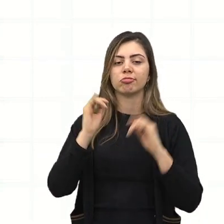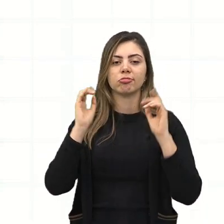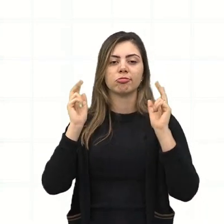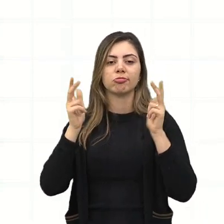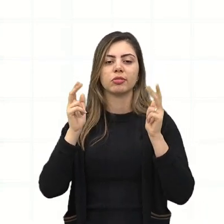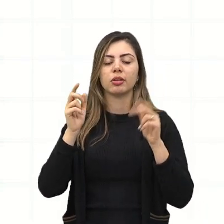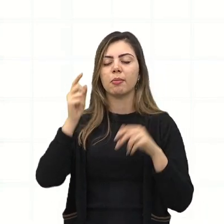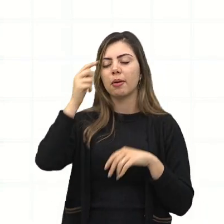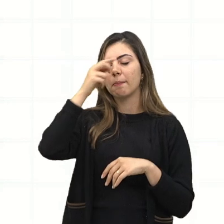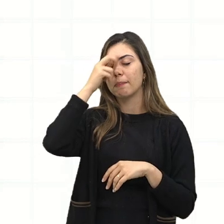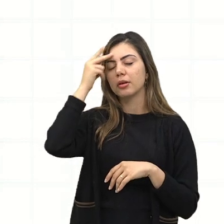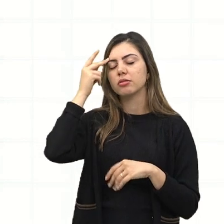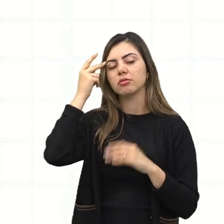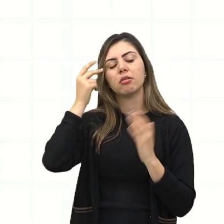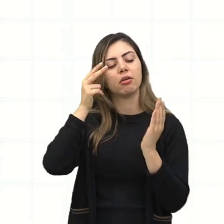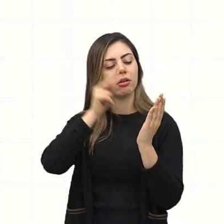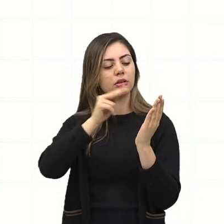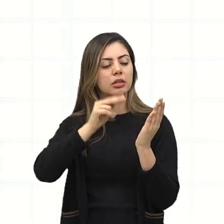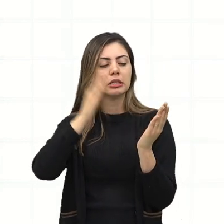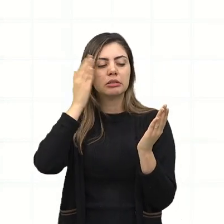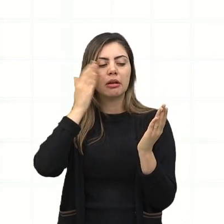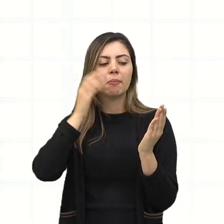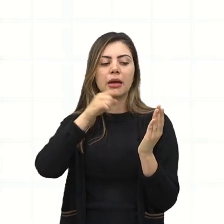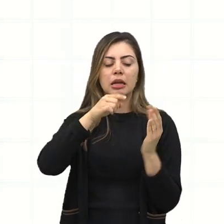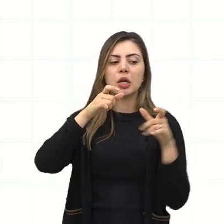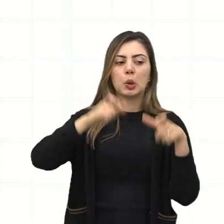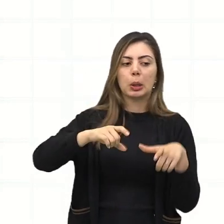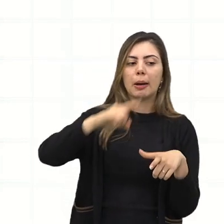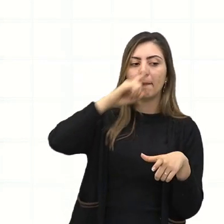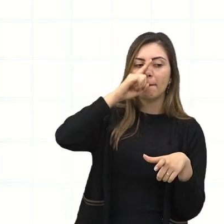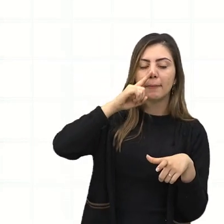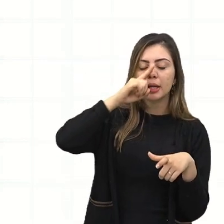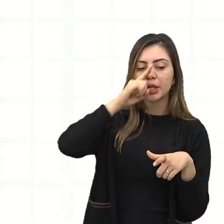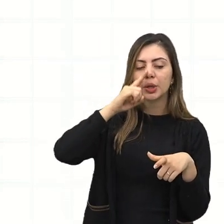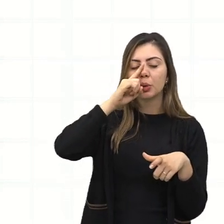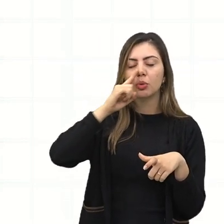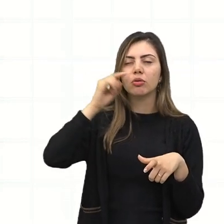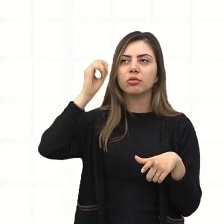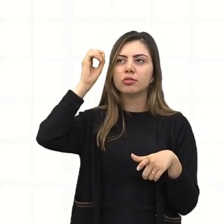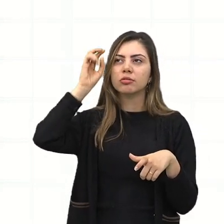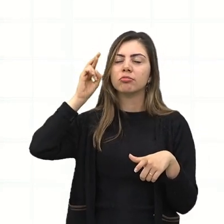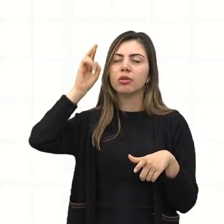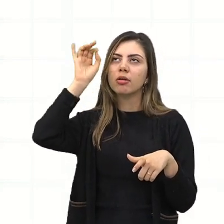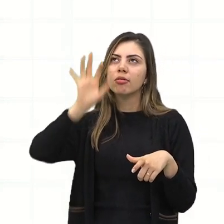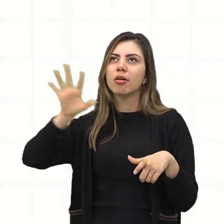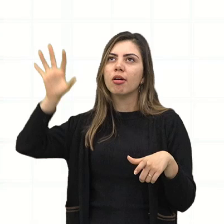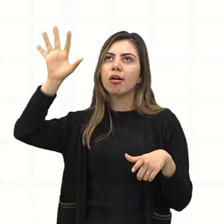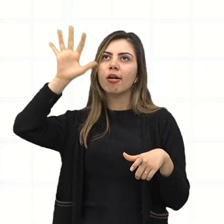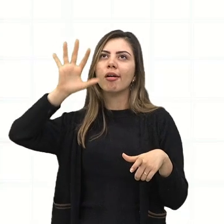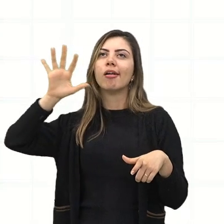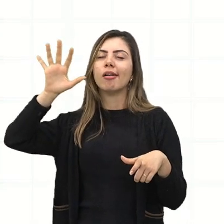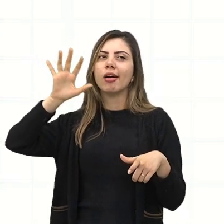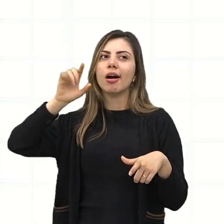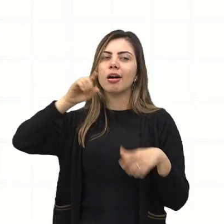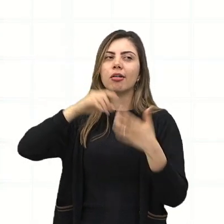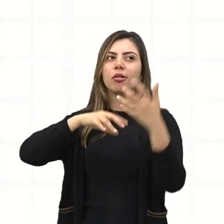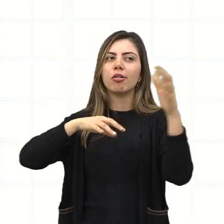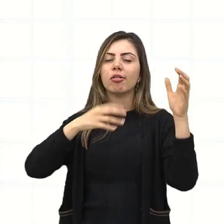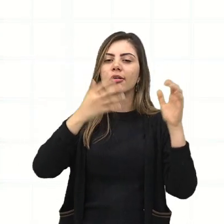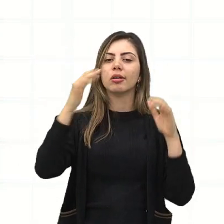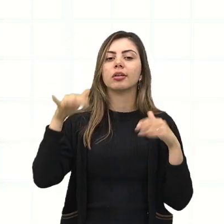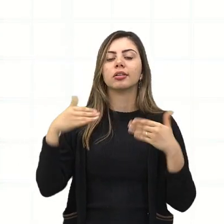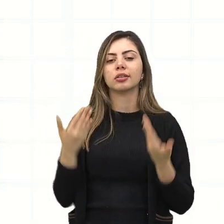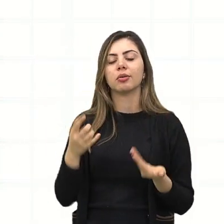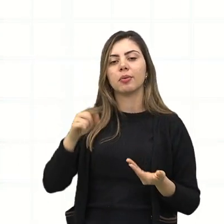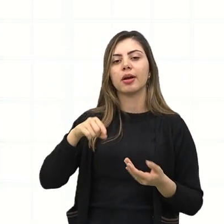saber que aquele lugar tinha perigos, que aquele lugar tinha paisagens deslumbrantes. Então, os cenários são os ambientes onde a ação da história